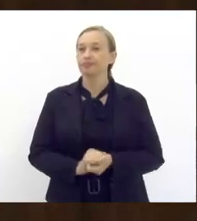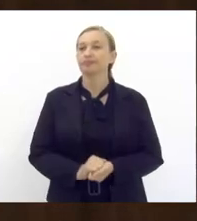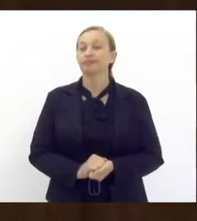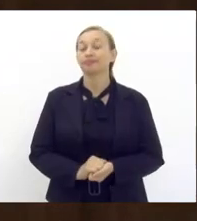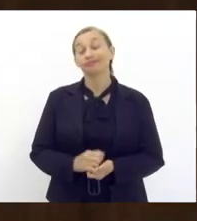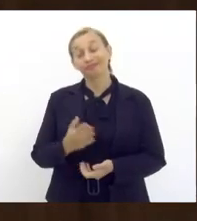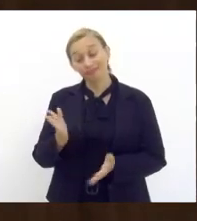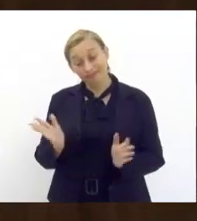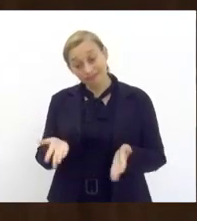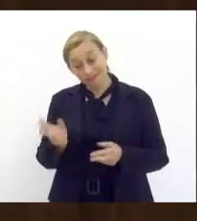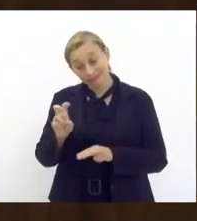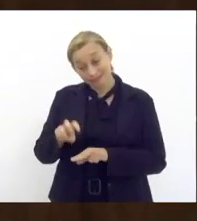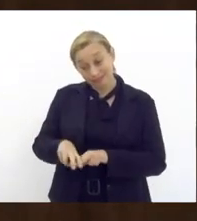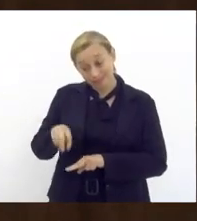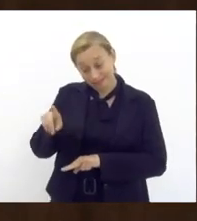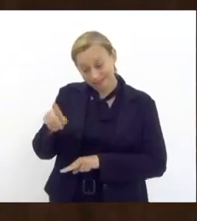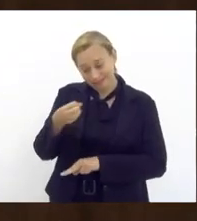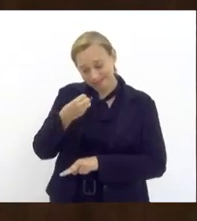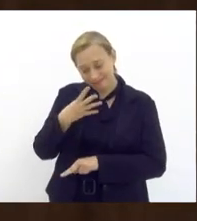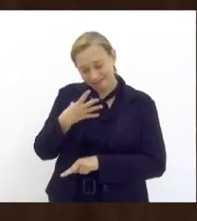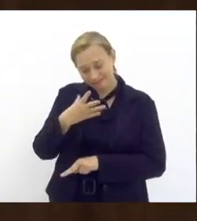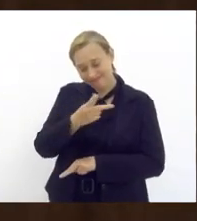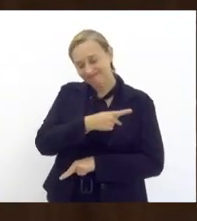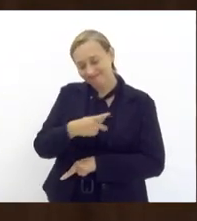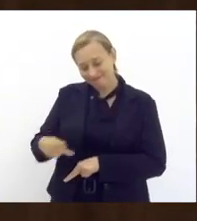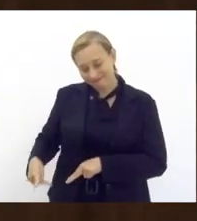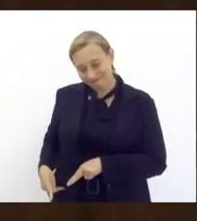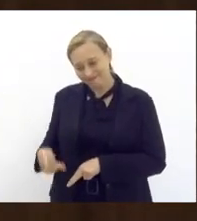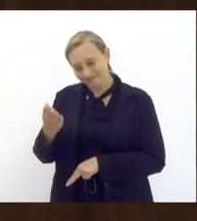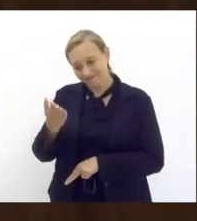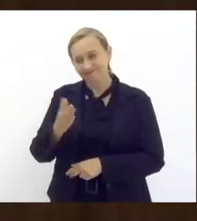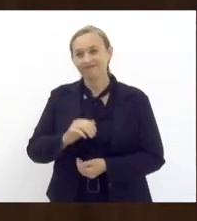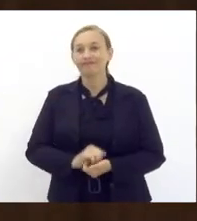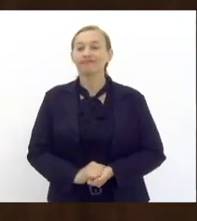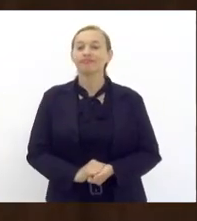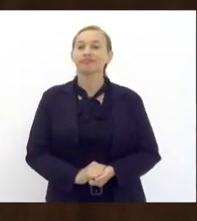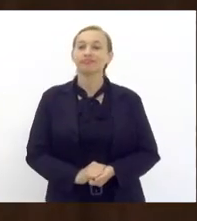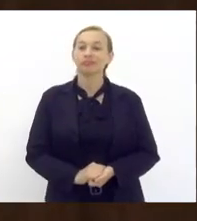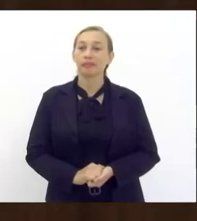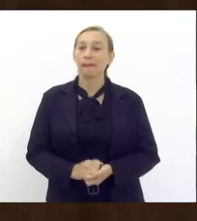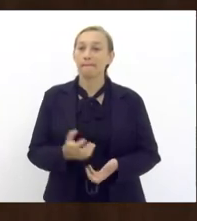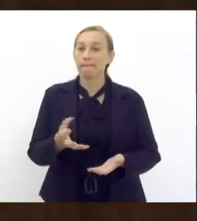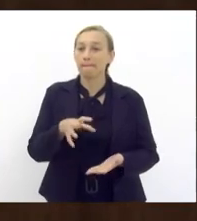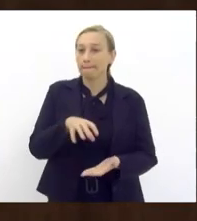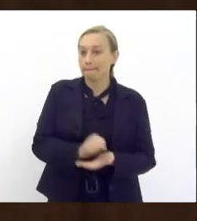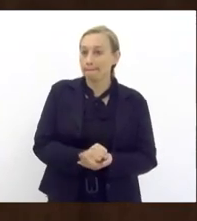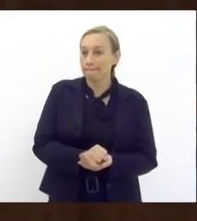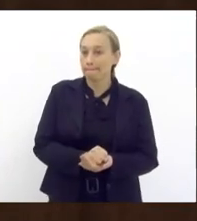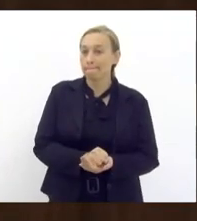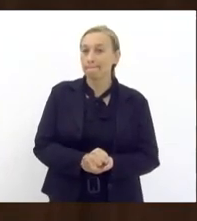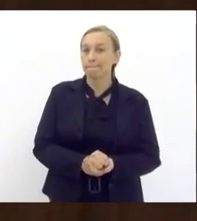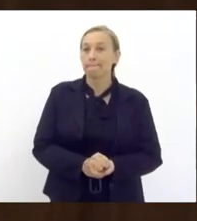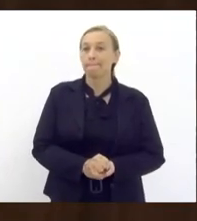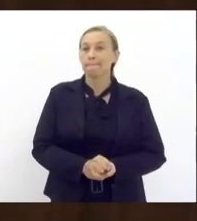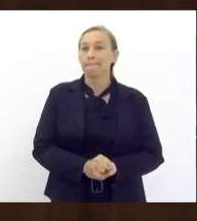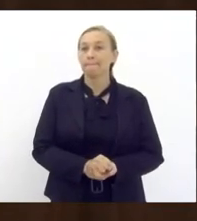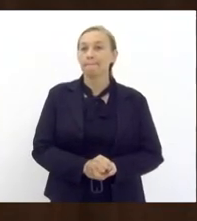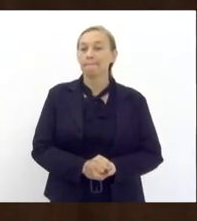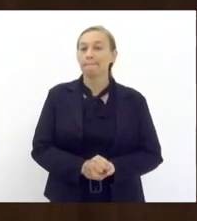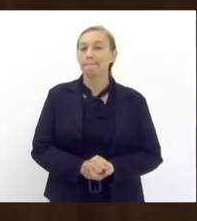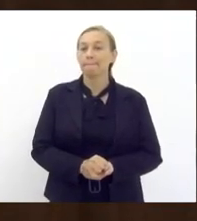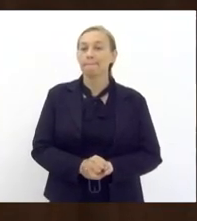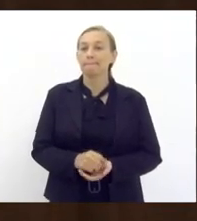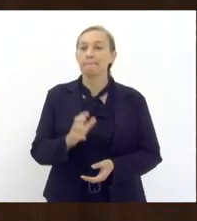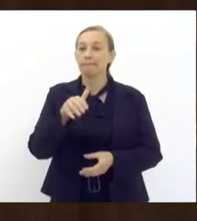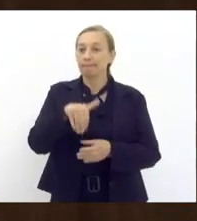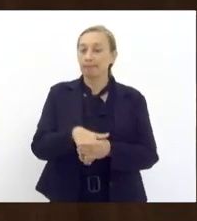hoje. Você fica muito bem, né, nessa cadeira. E eu queria registrar, presidenta, o meu